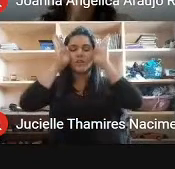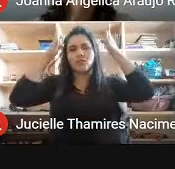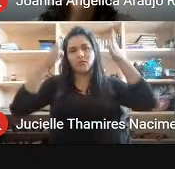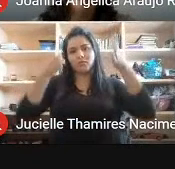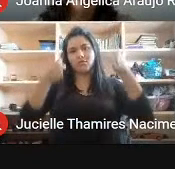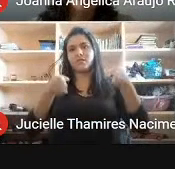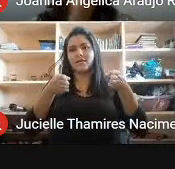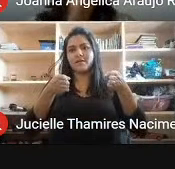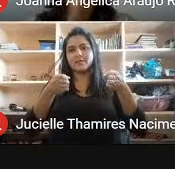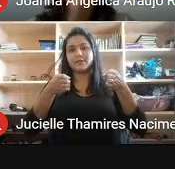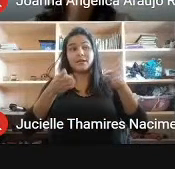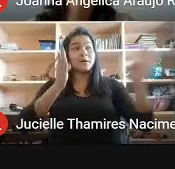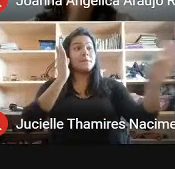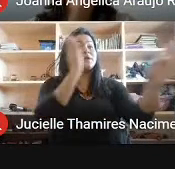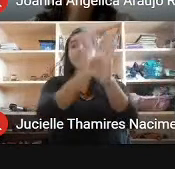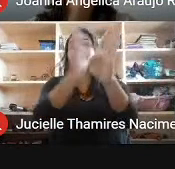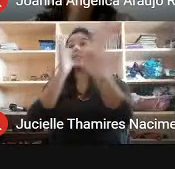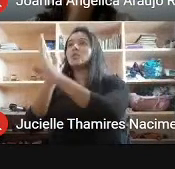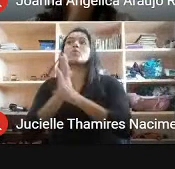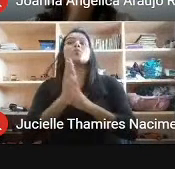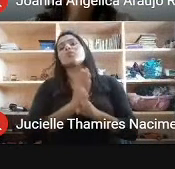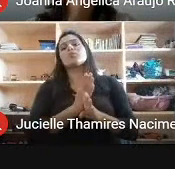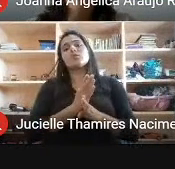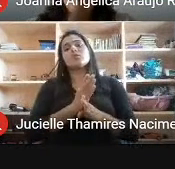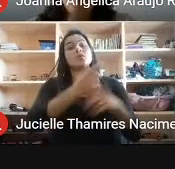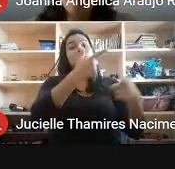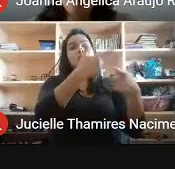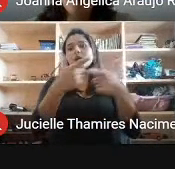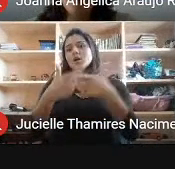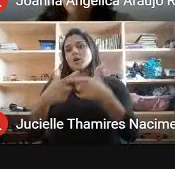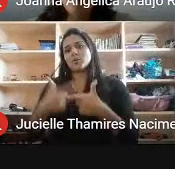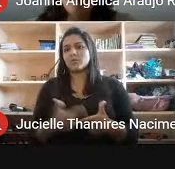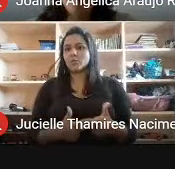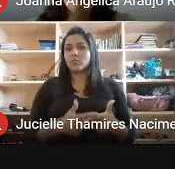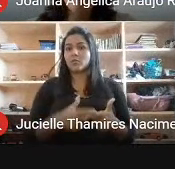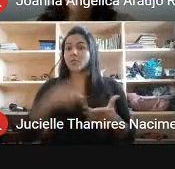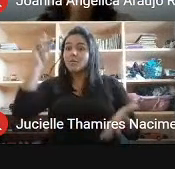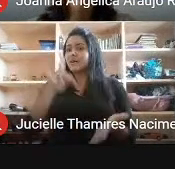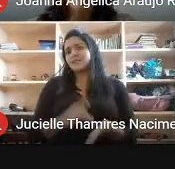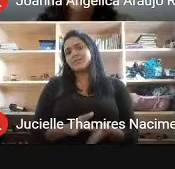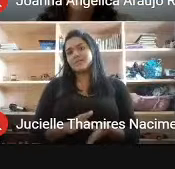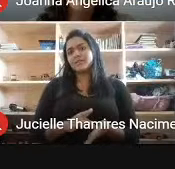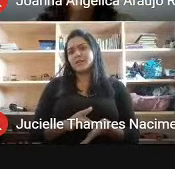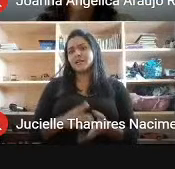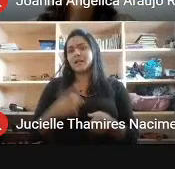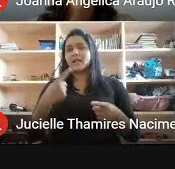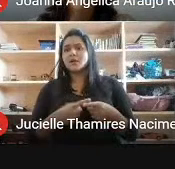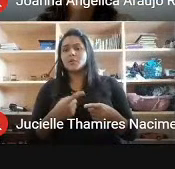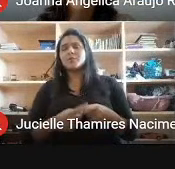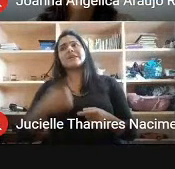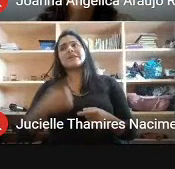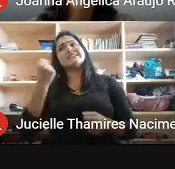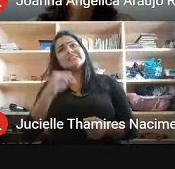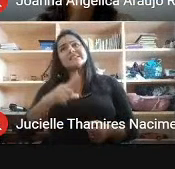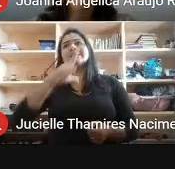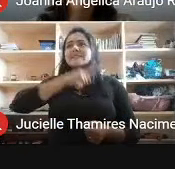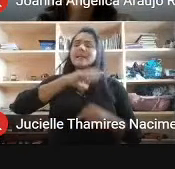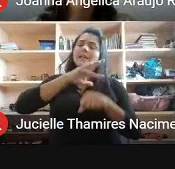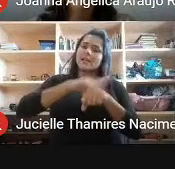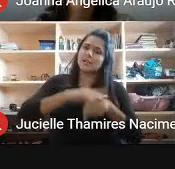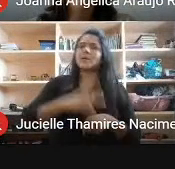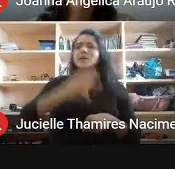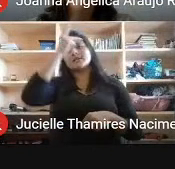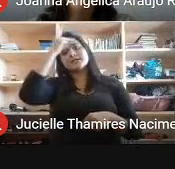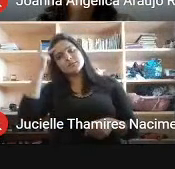o problema não é falta de conhecimento, de tecnologia ou de insumo. Se não é falta de conhecimento, se não é falta de tecnologia, se não é falta de insumo, é falta do